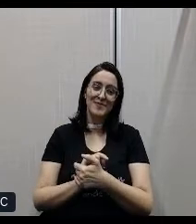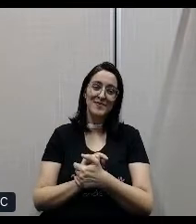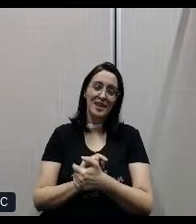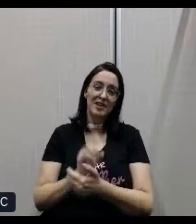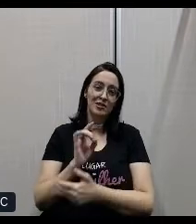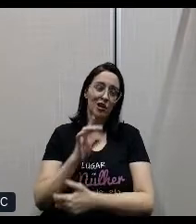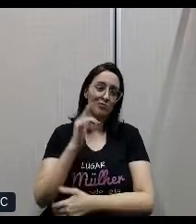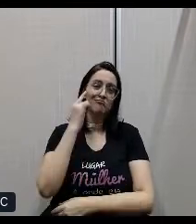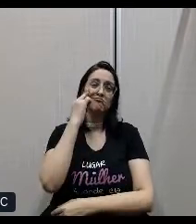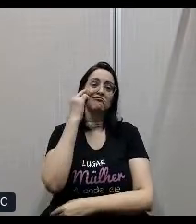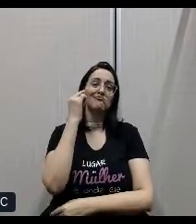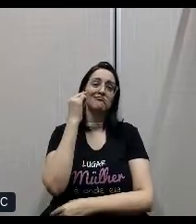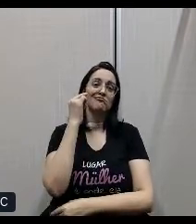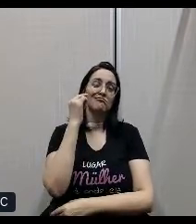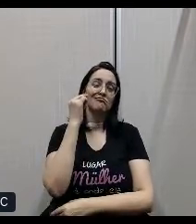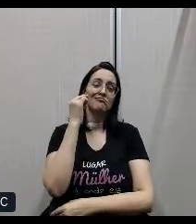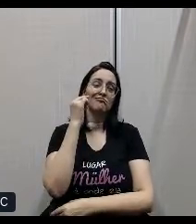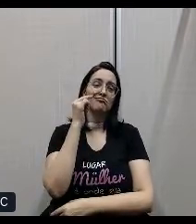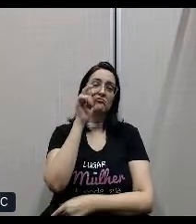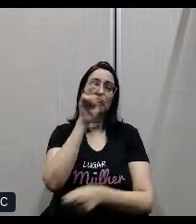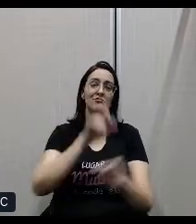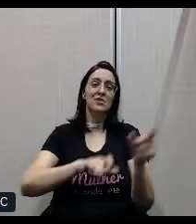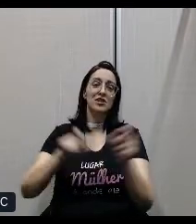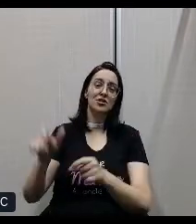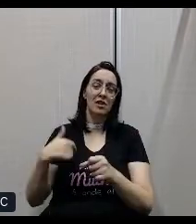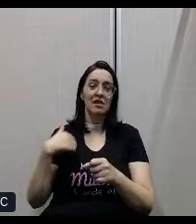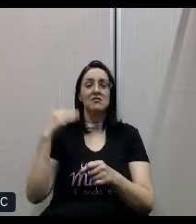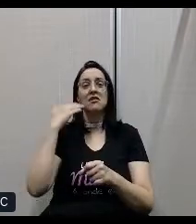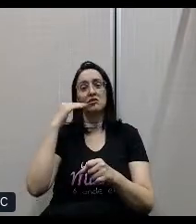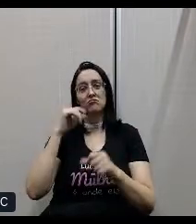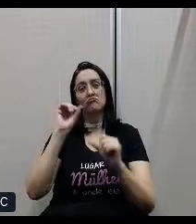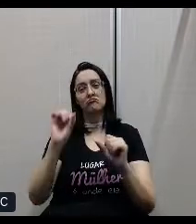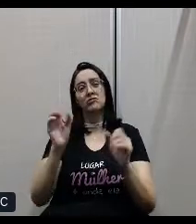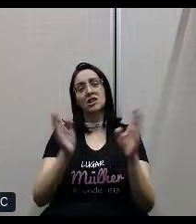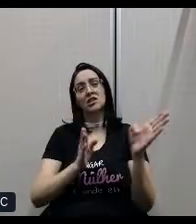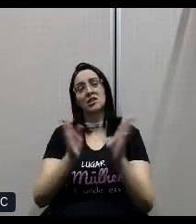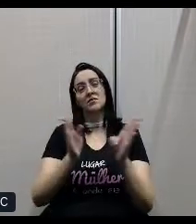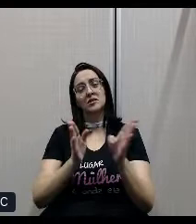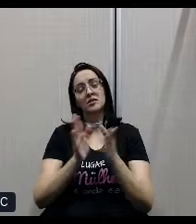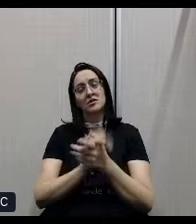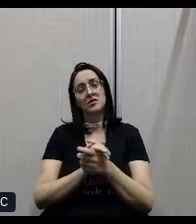sobre... Porque muitas pessoas têm a ideia de que a acessibilidade ela acaba sendo